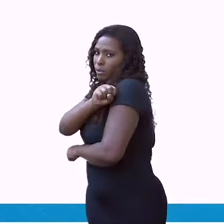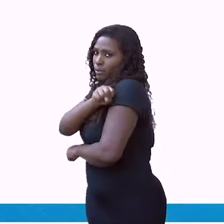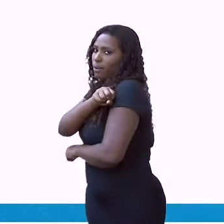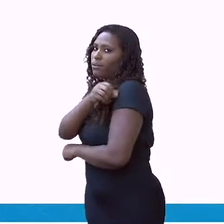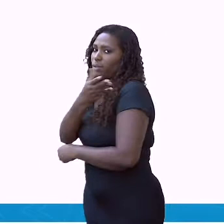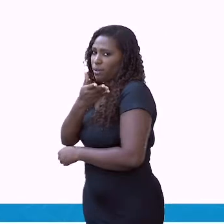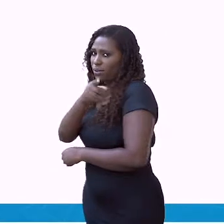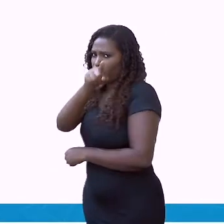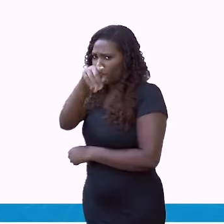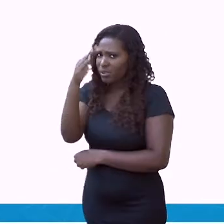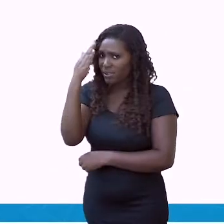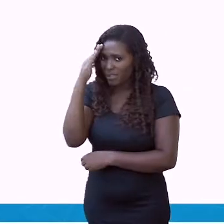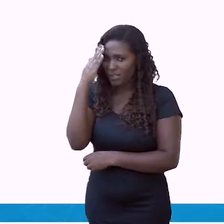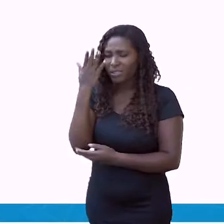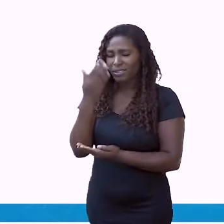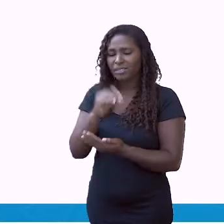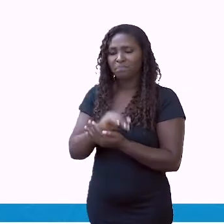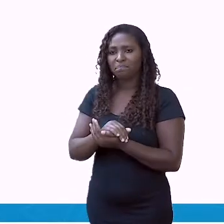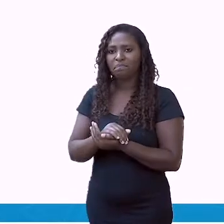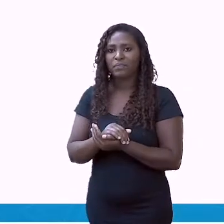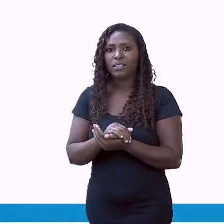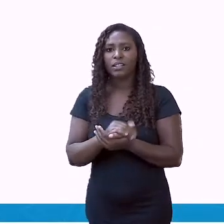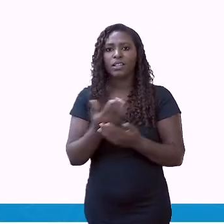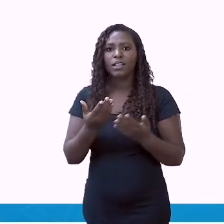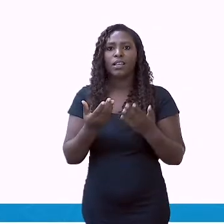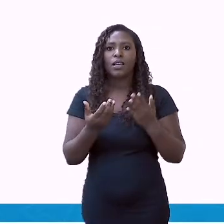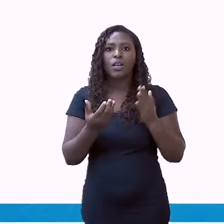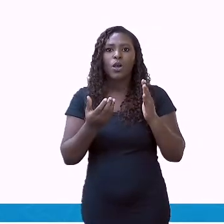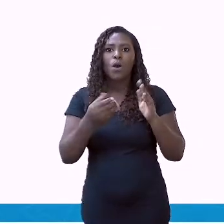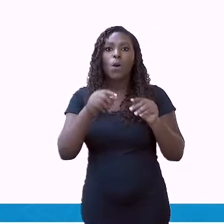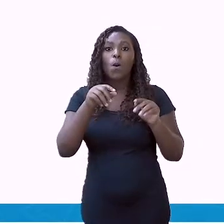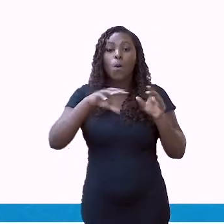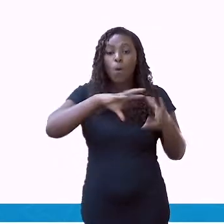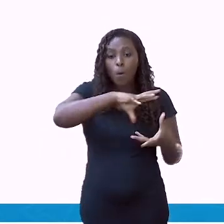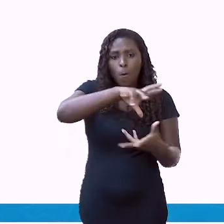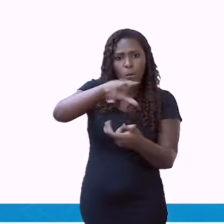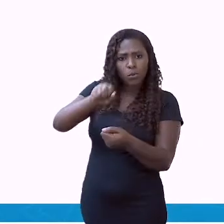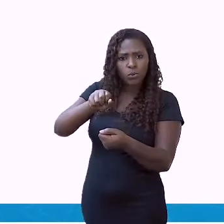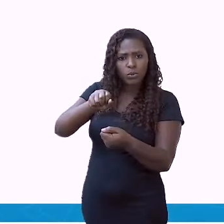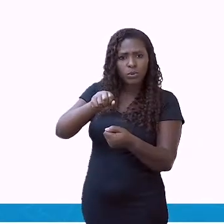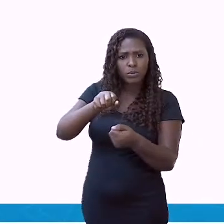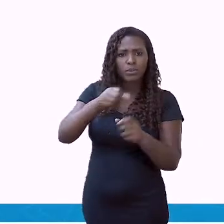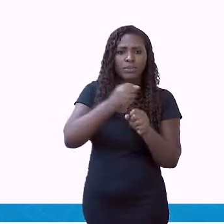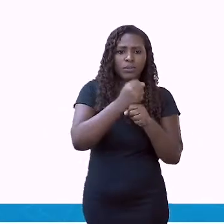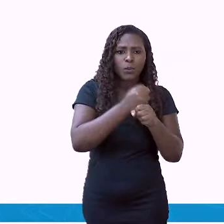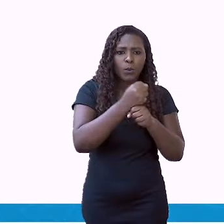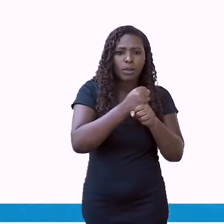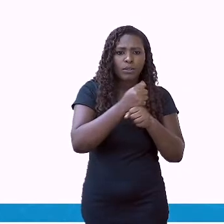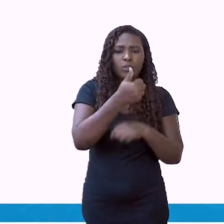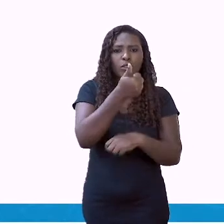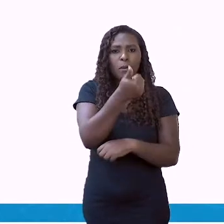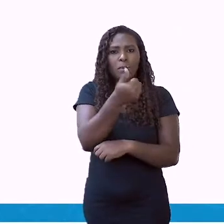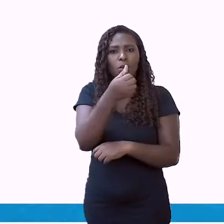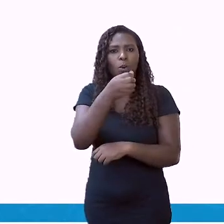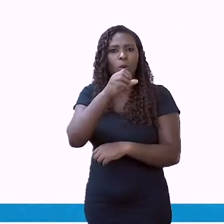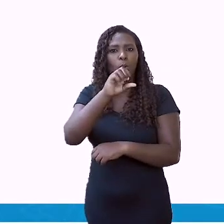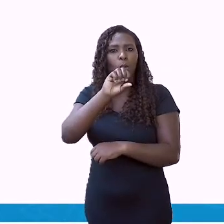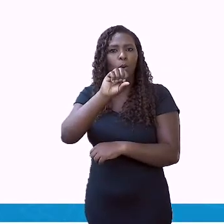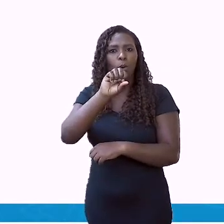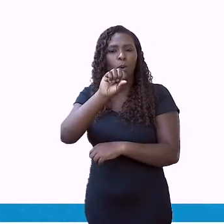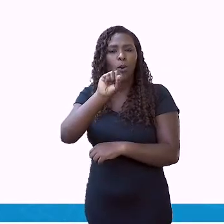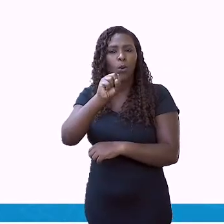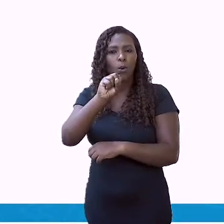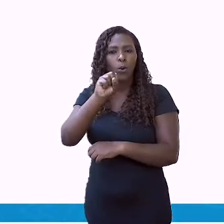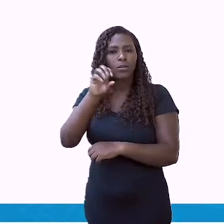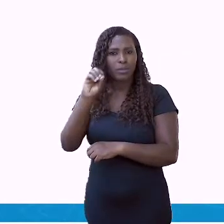1802, para ser mais exato, o mundo atingiu 1 bilhão de pessoas. Então, 1.800